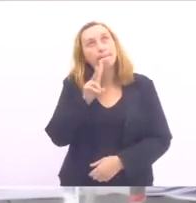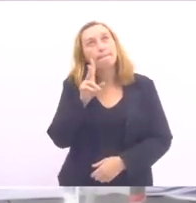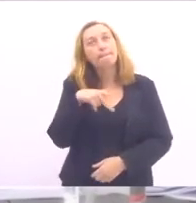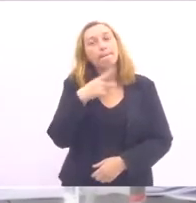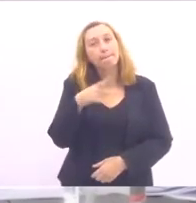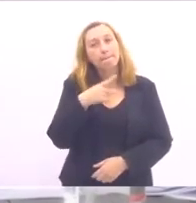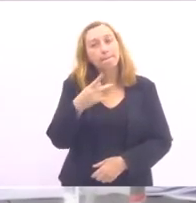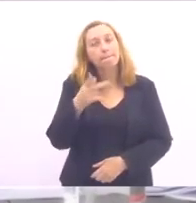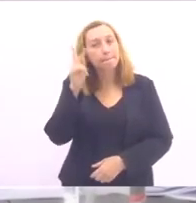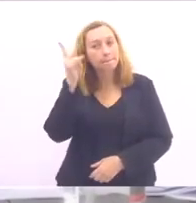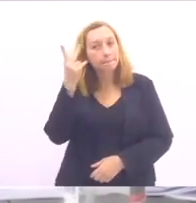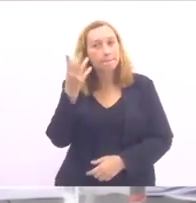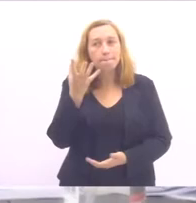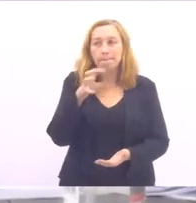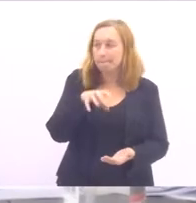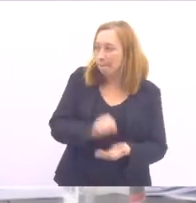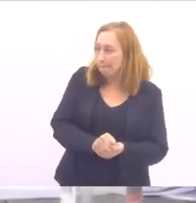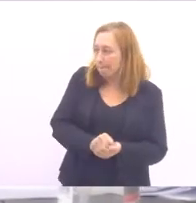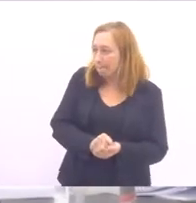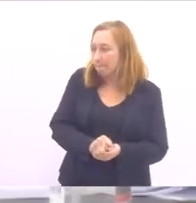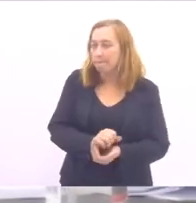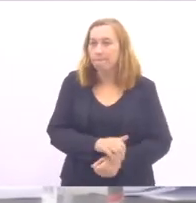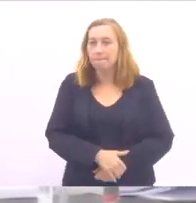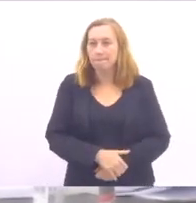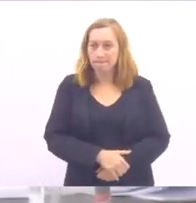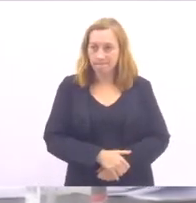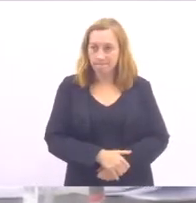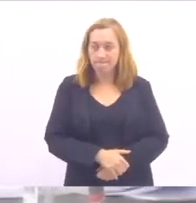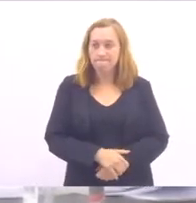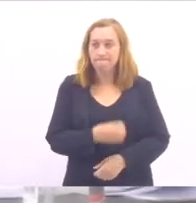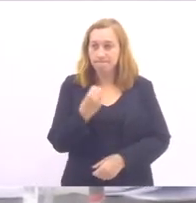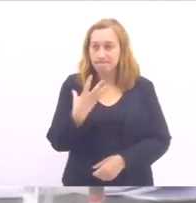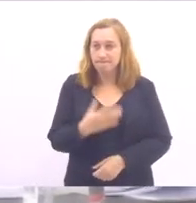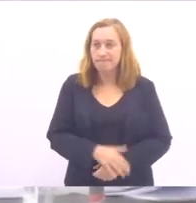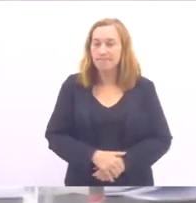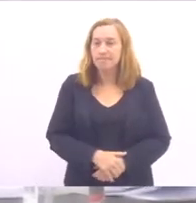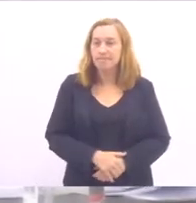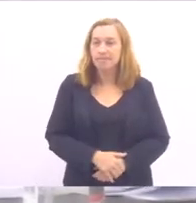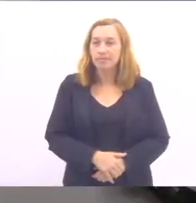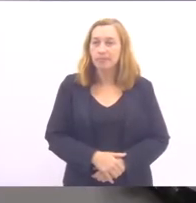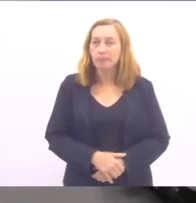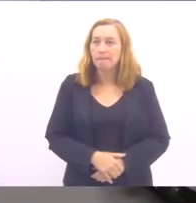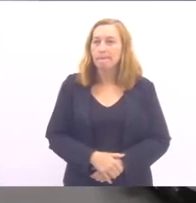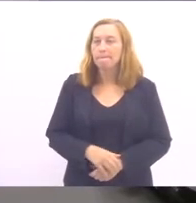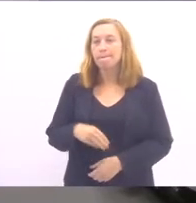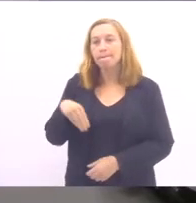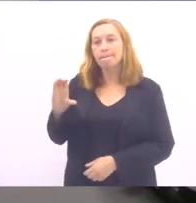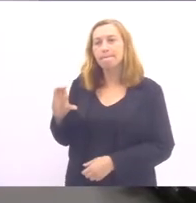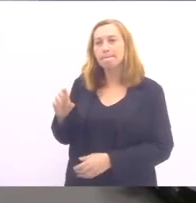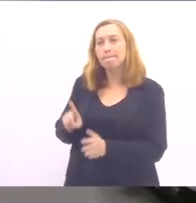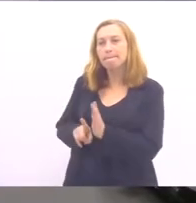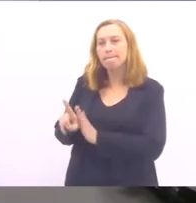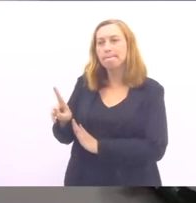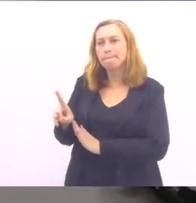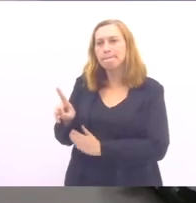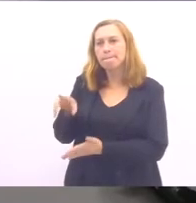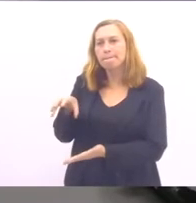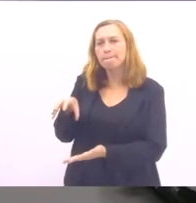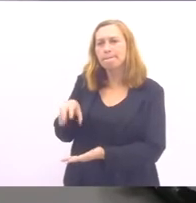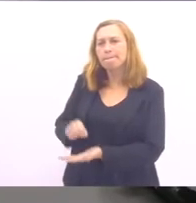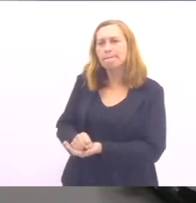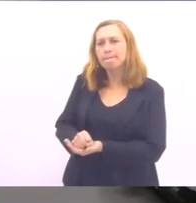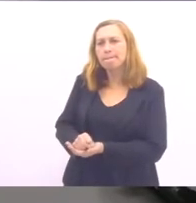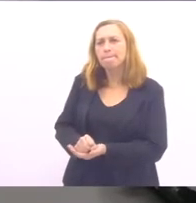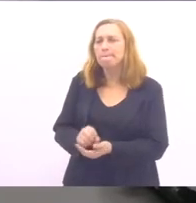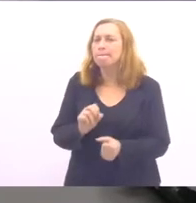essa história do cadastro. Do cadastro. Bom, mas então... Ô, Vic, só me perguntar só aqui do cadastro. Esse cadastro